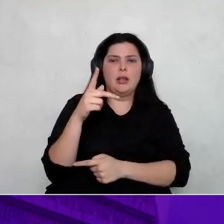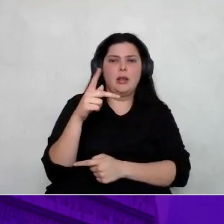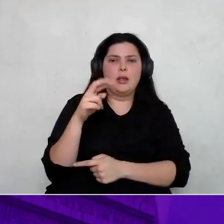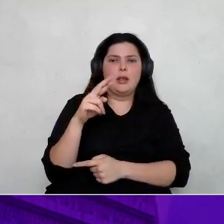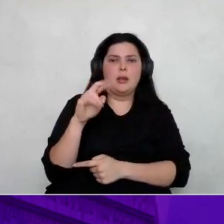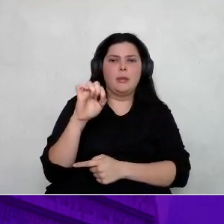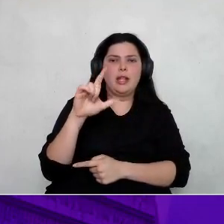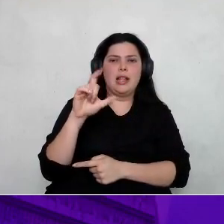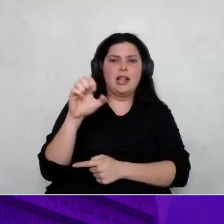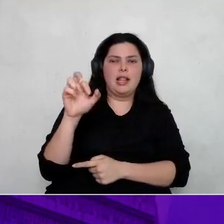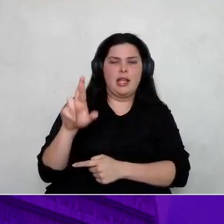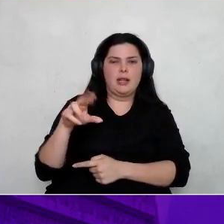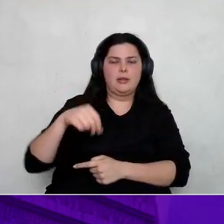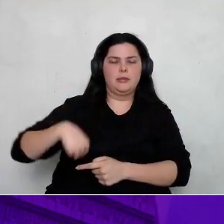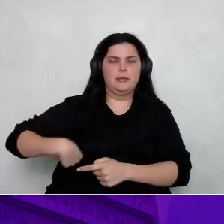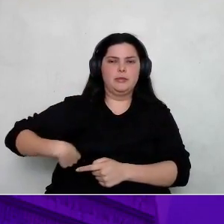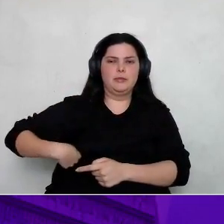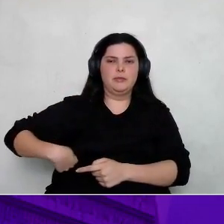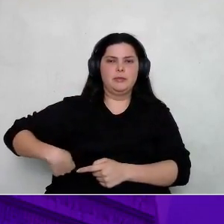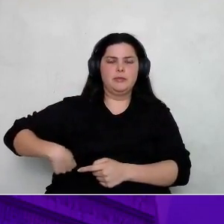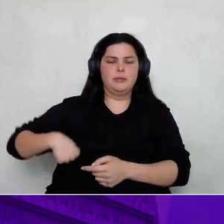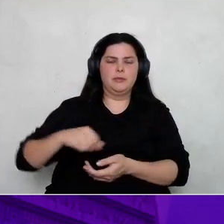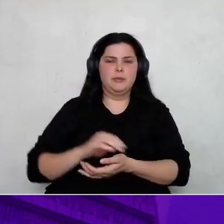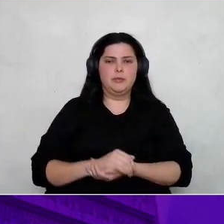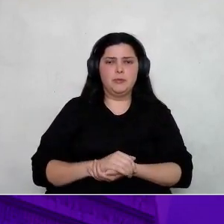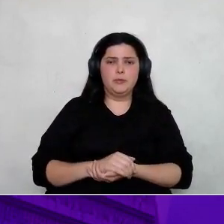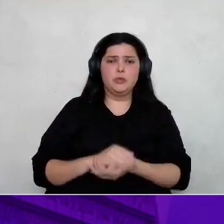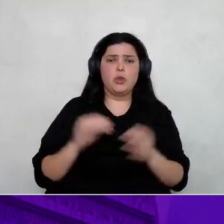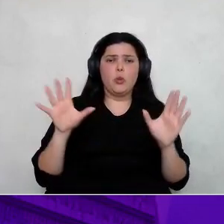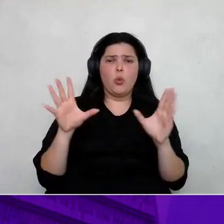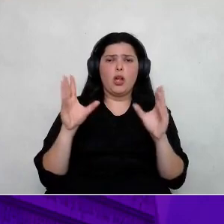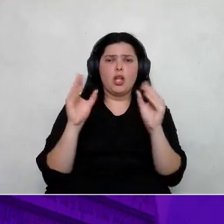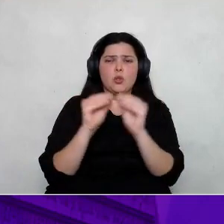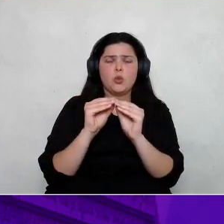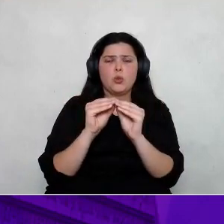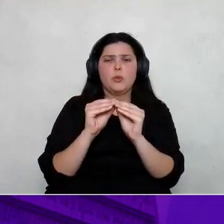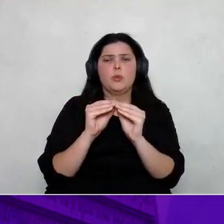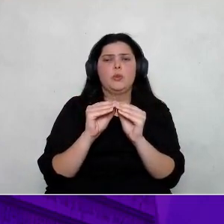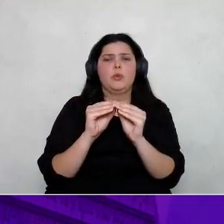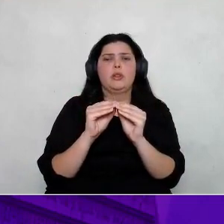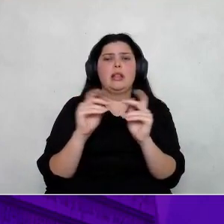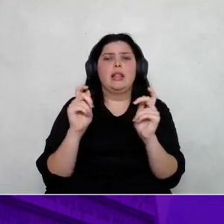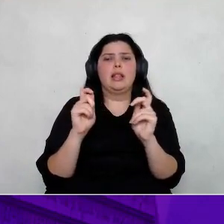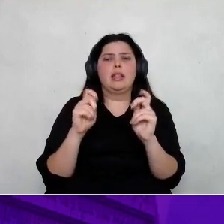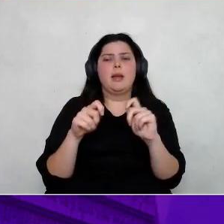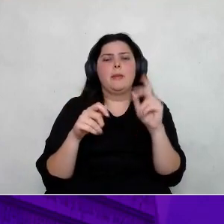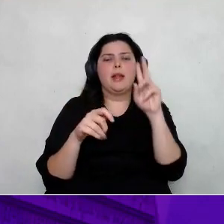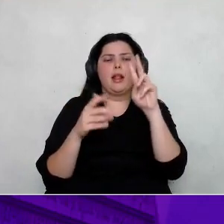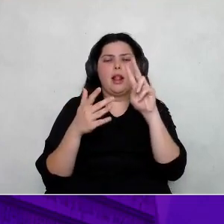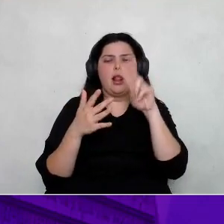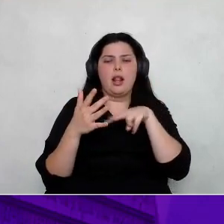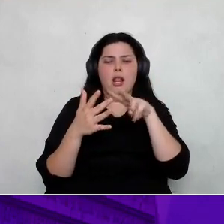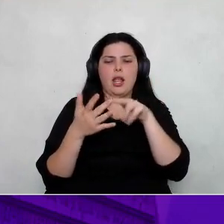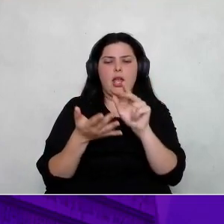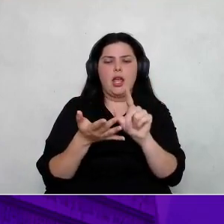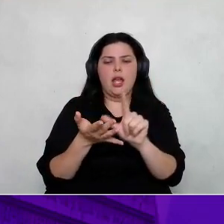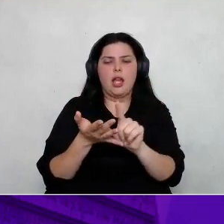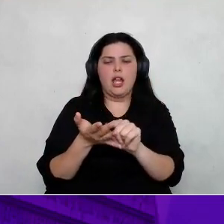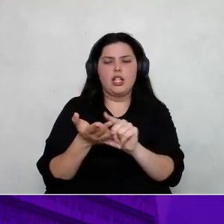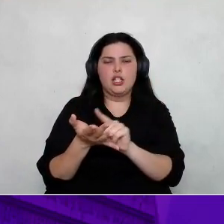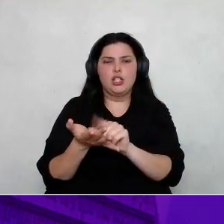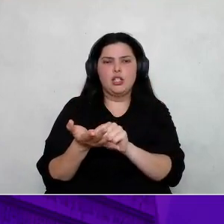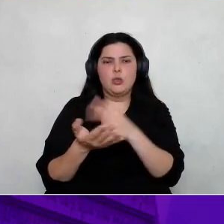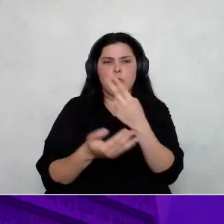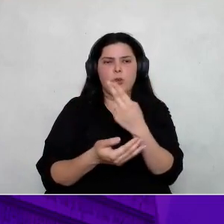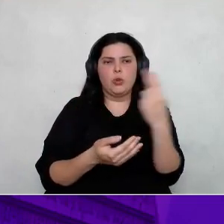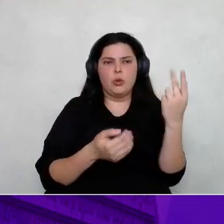P-R-I-L-E-R. E o resumo desse PRILER, né, vocês podem ler mais sobre ele num artigo chamado